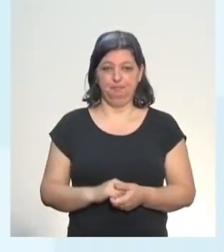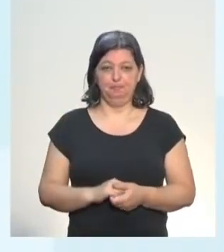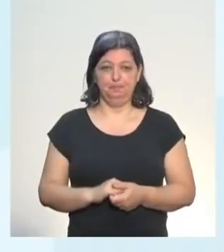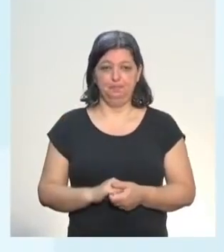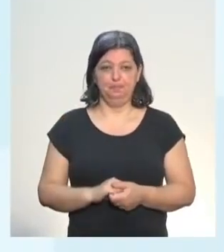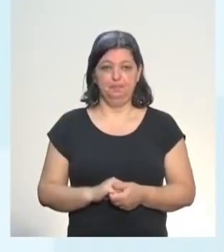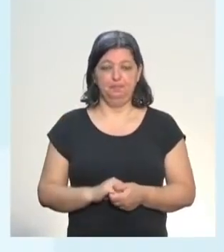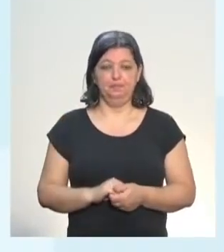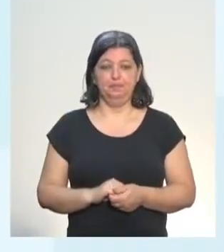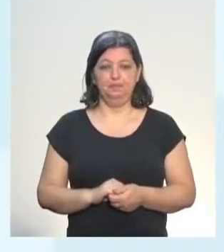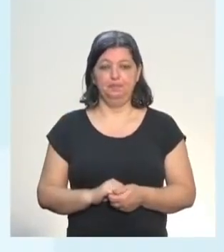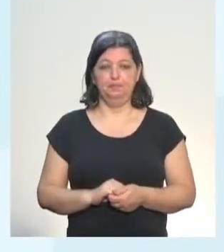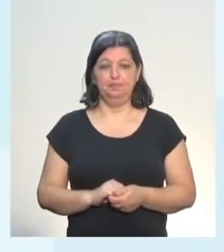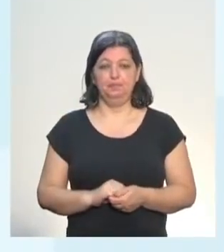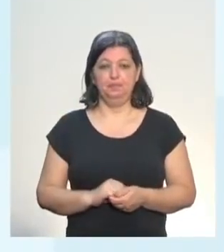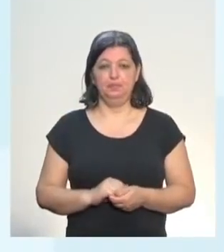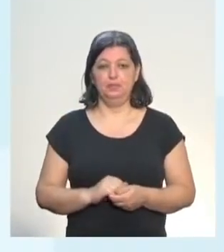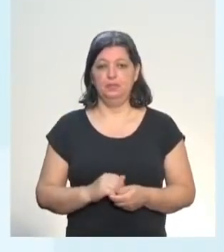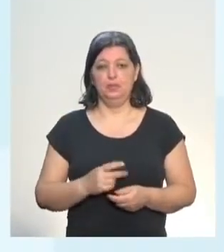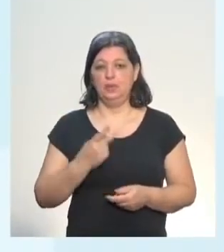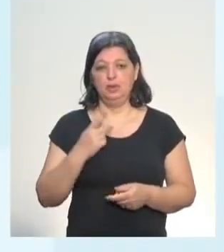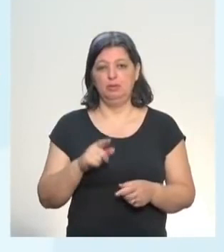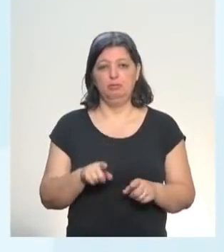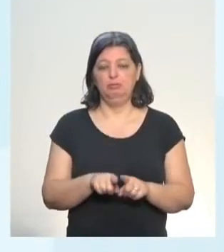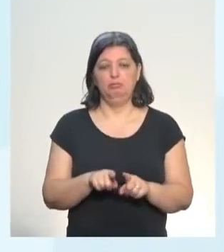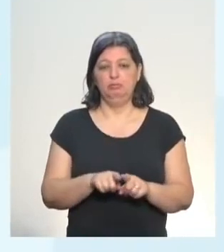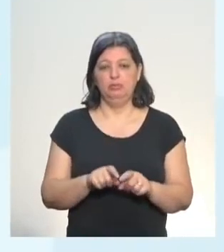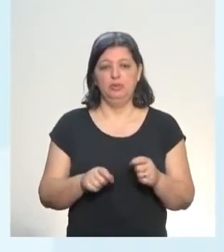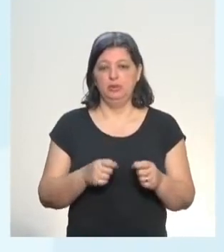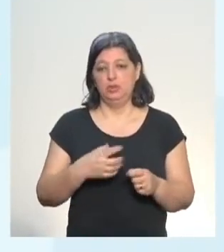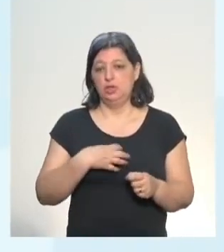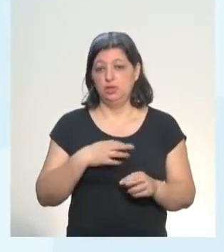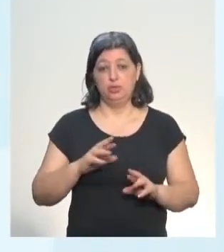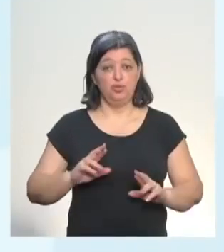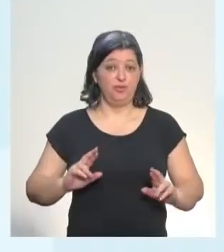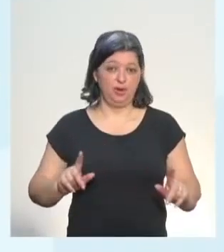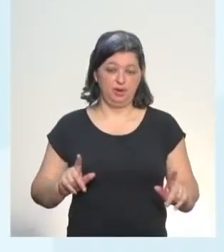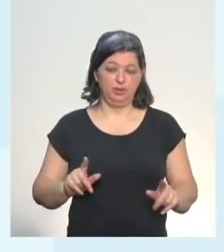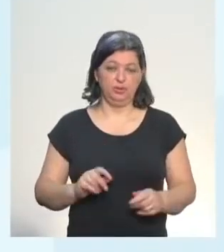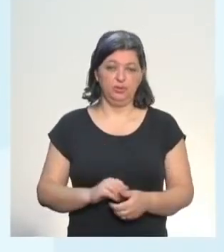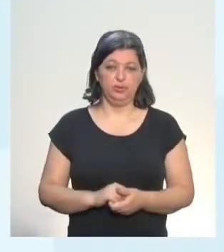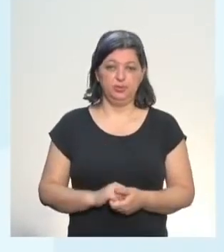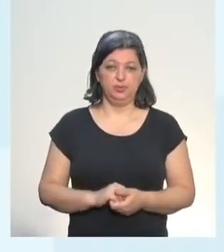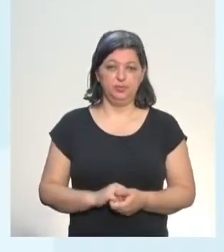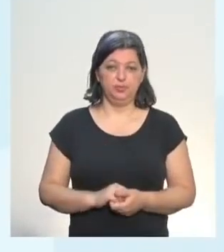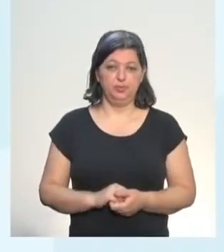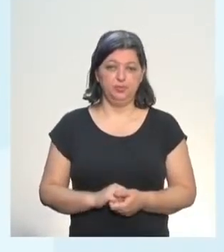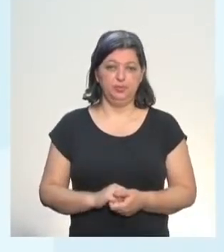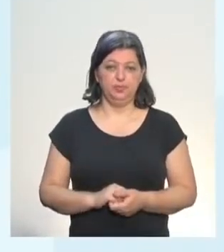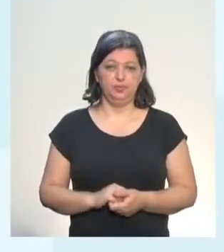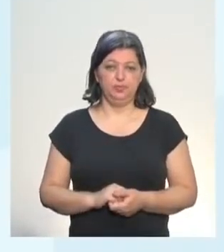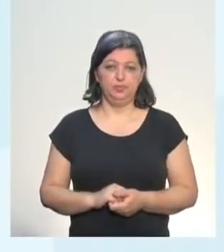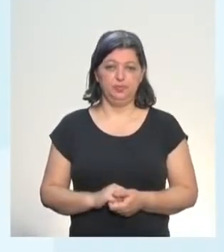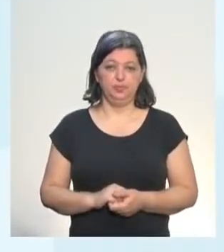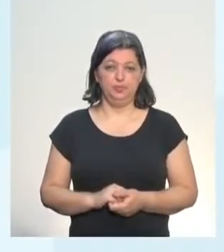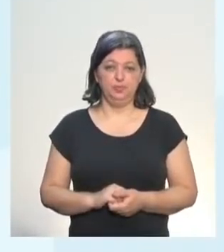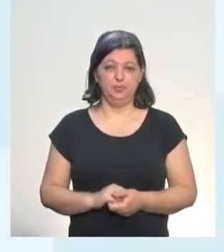E a gente não fala worked nem created, né, João? Não, worked, created, não. Worked,